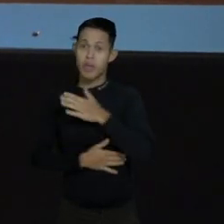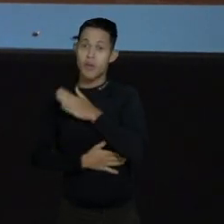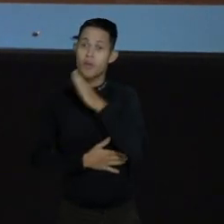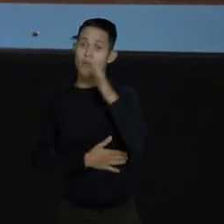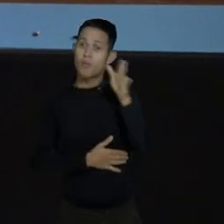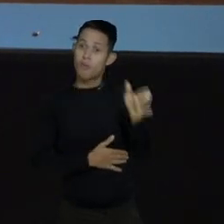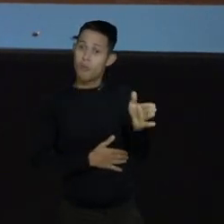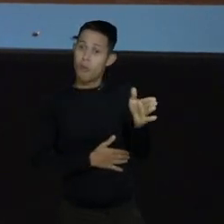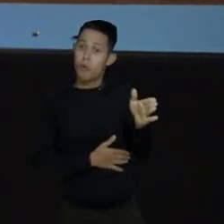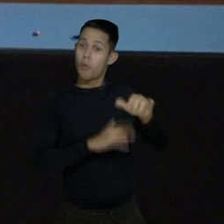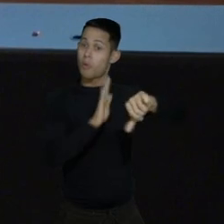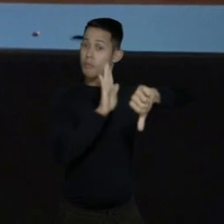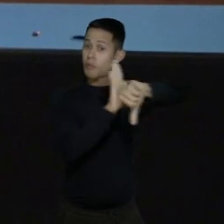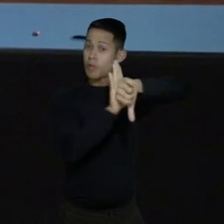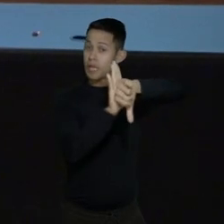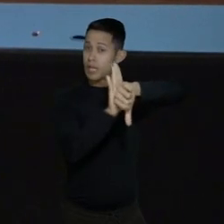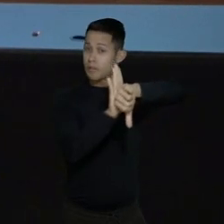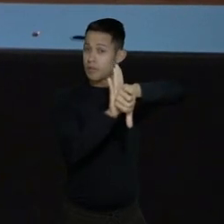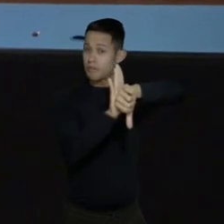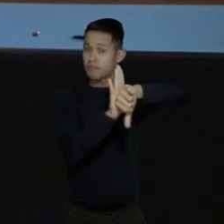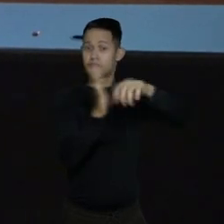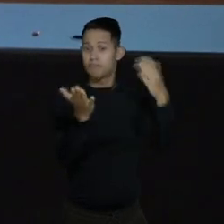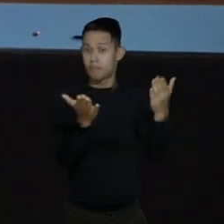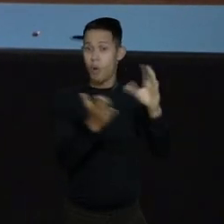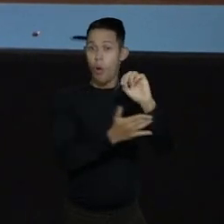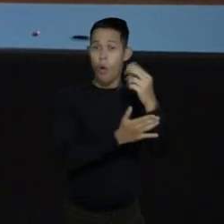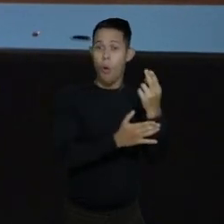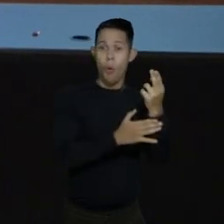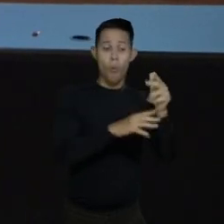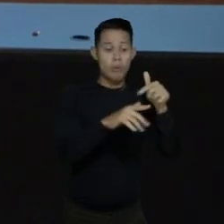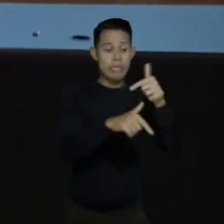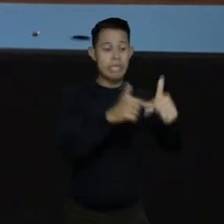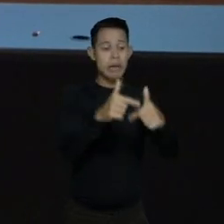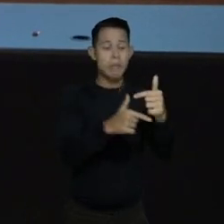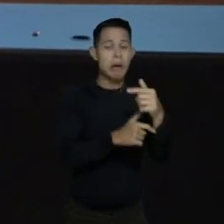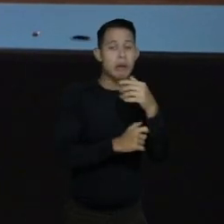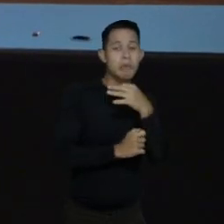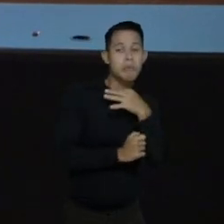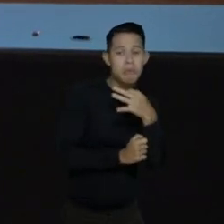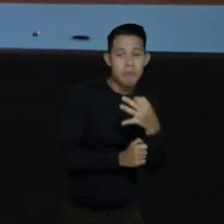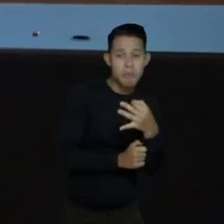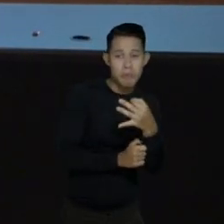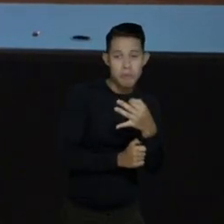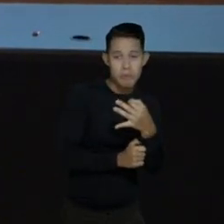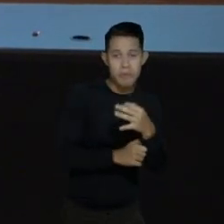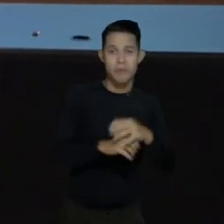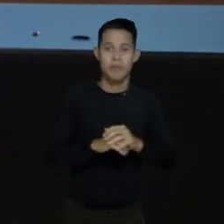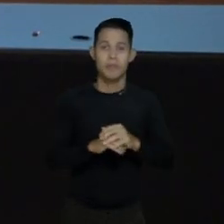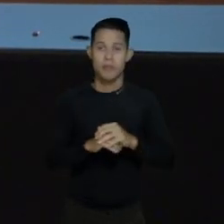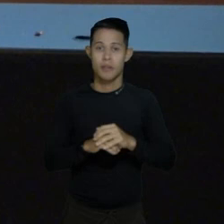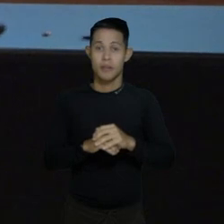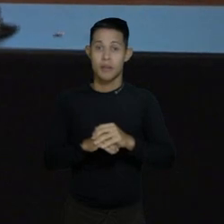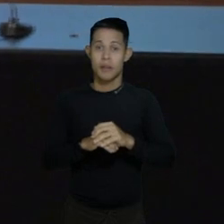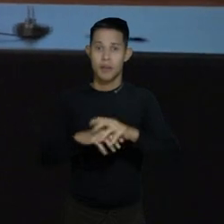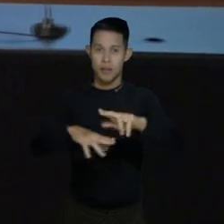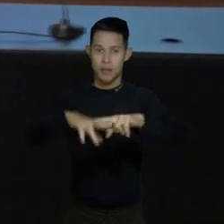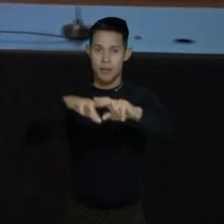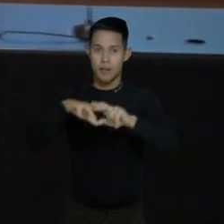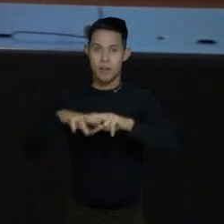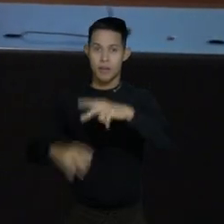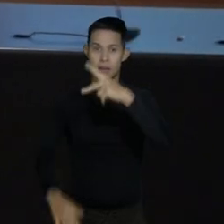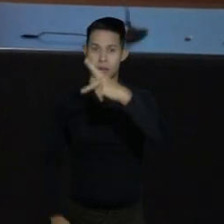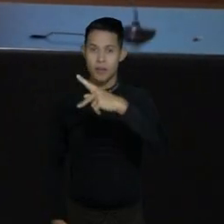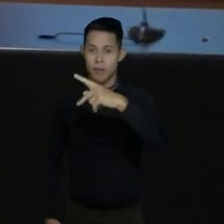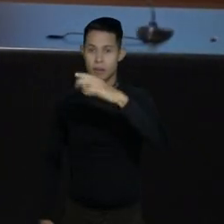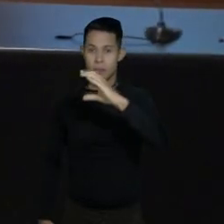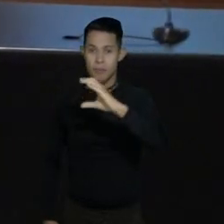pro crime e o que eu costumo dizer é o seguinte um PCC da vida a